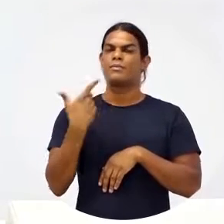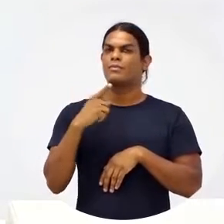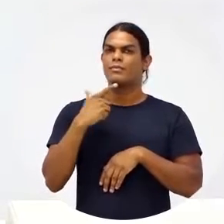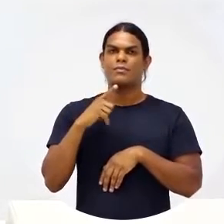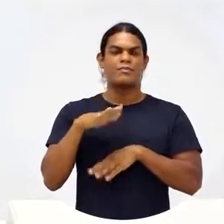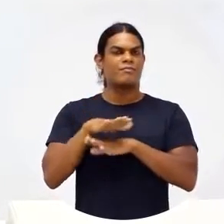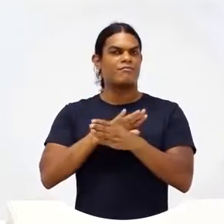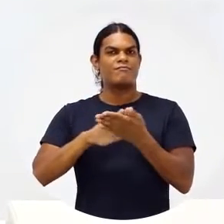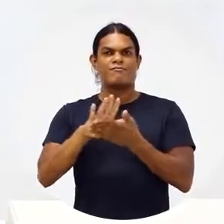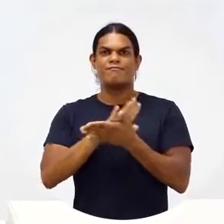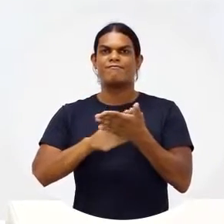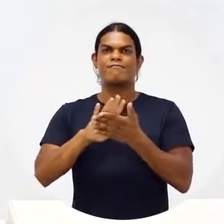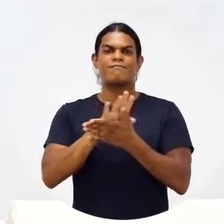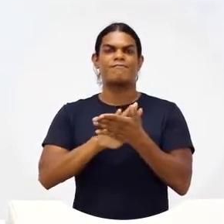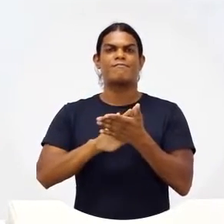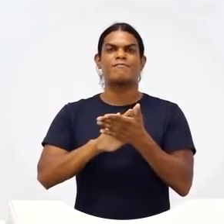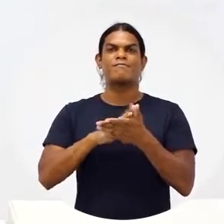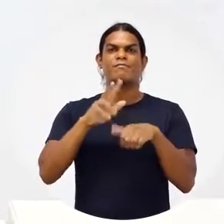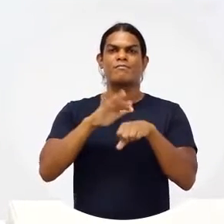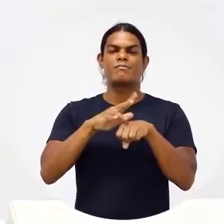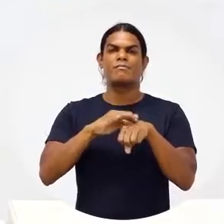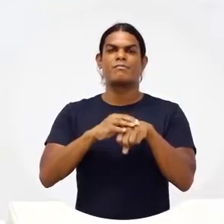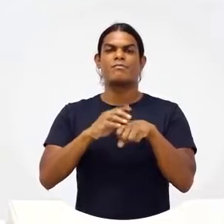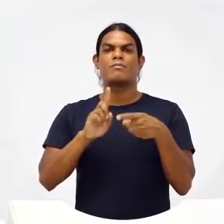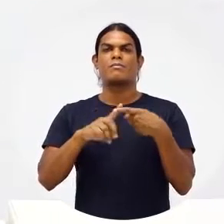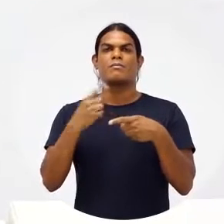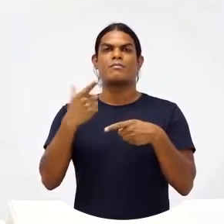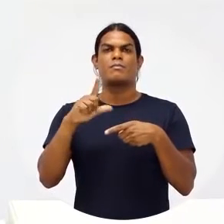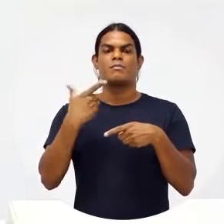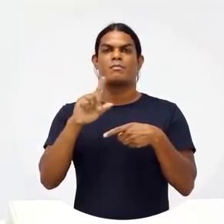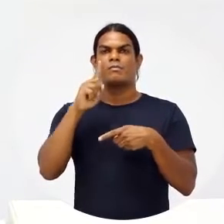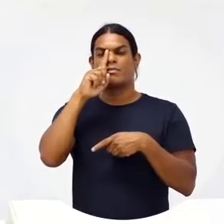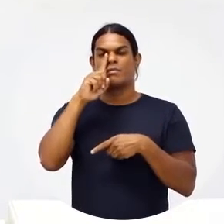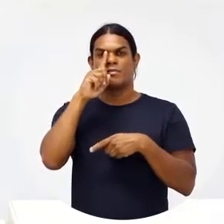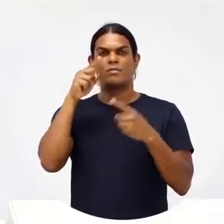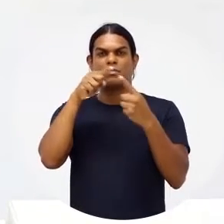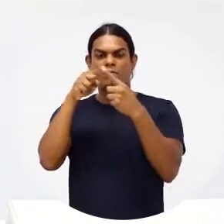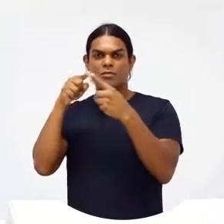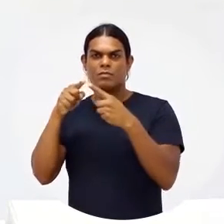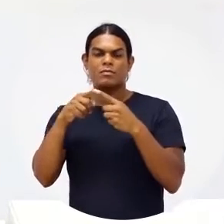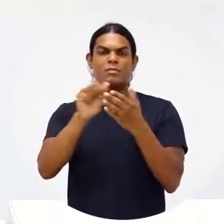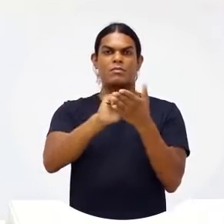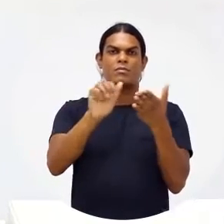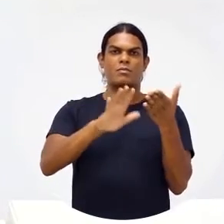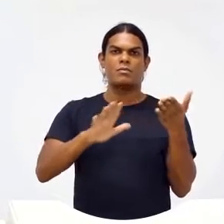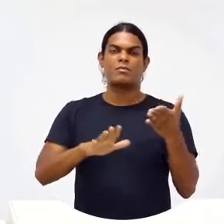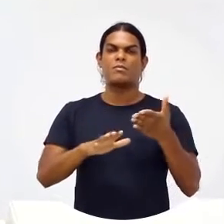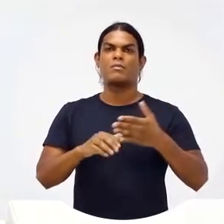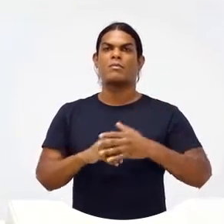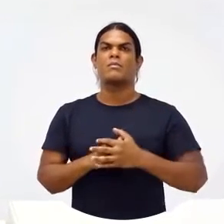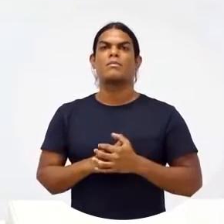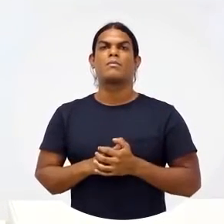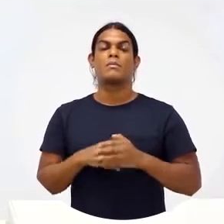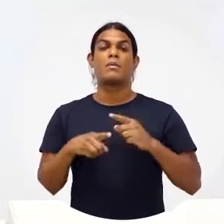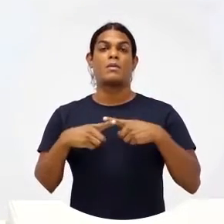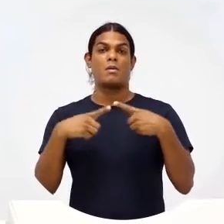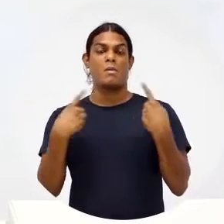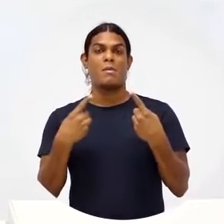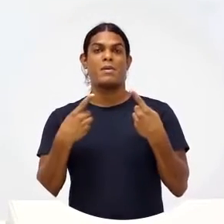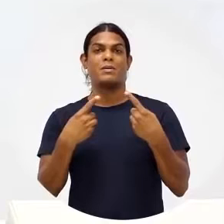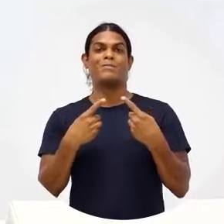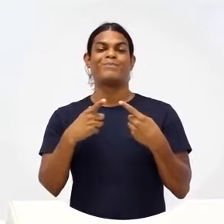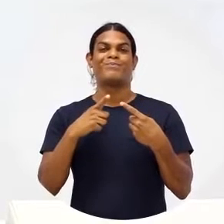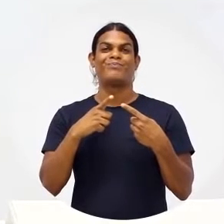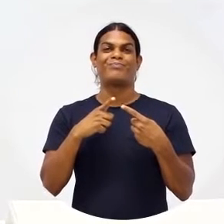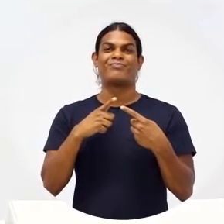nenhuma doença crônica e também não estão numa situação de risco no ambiente de trabalho para adoecimento, mas por serem extremos